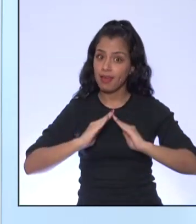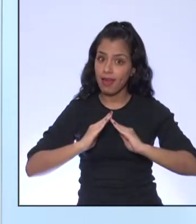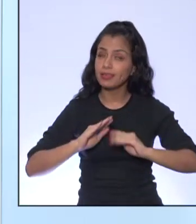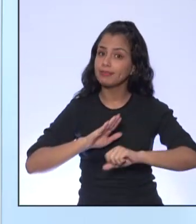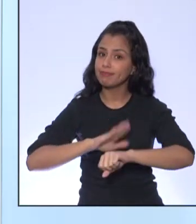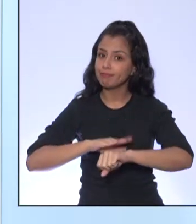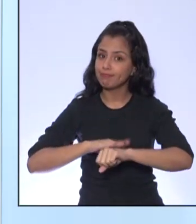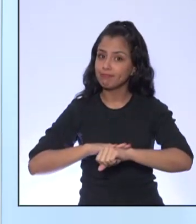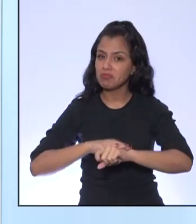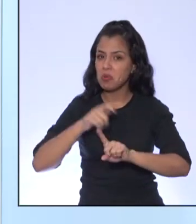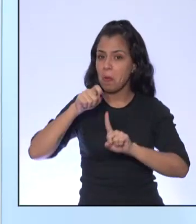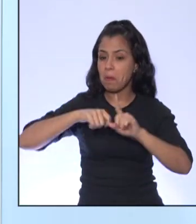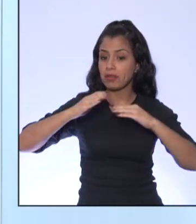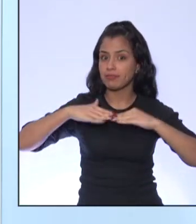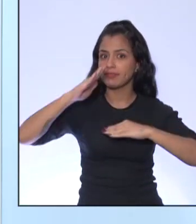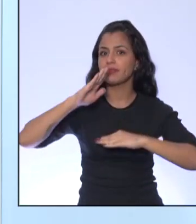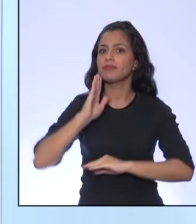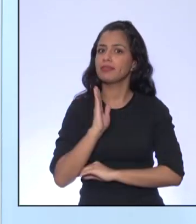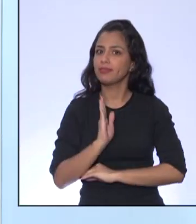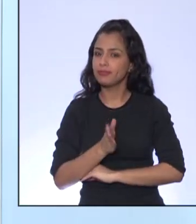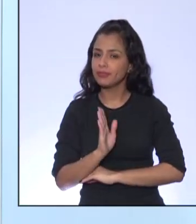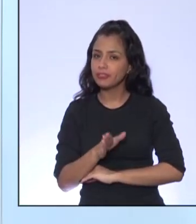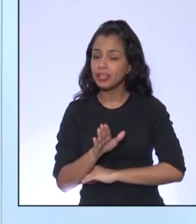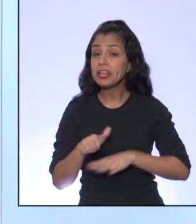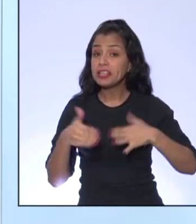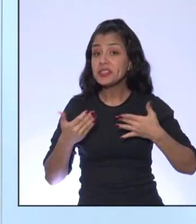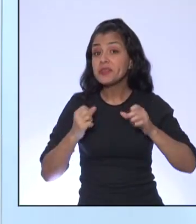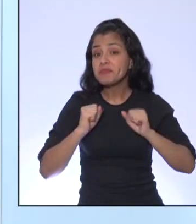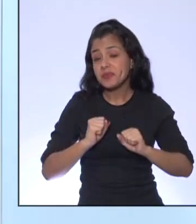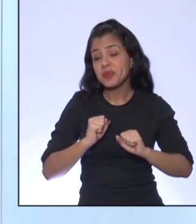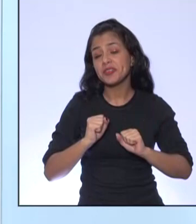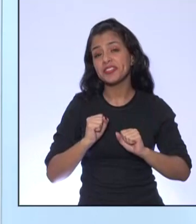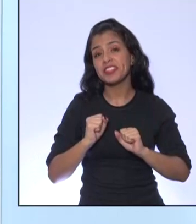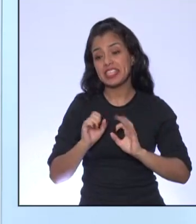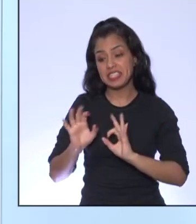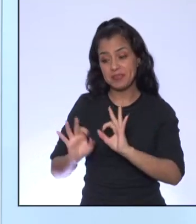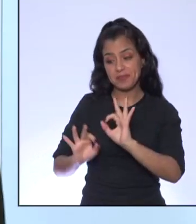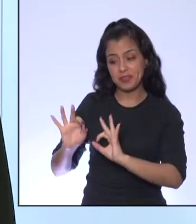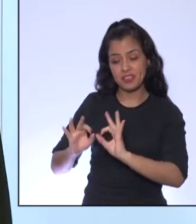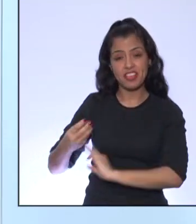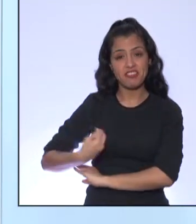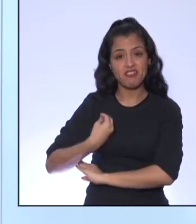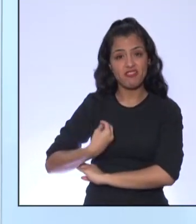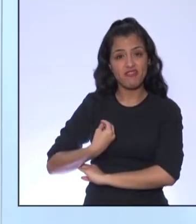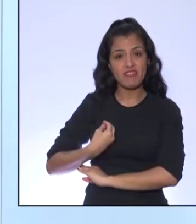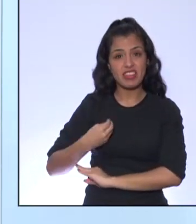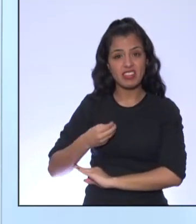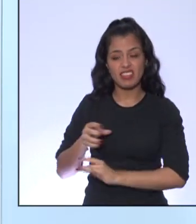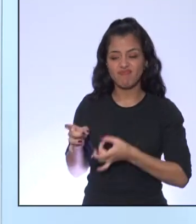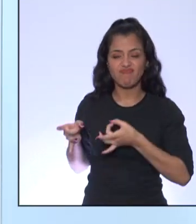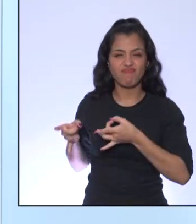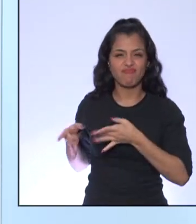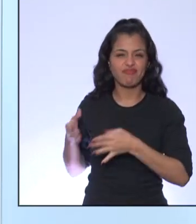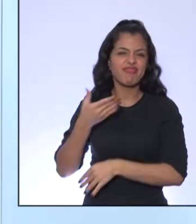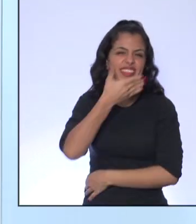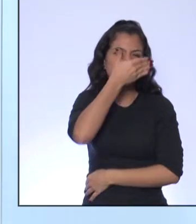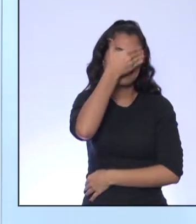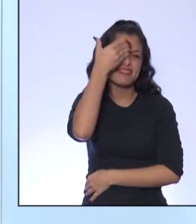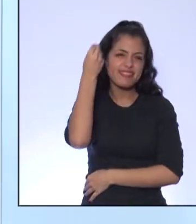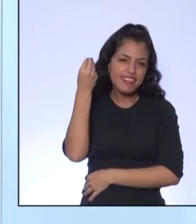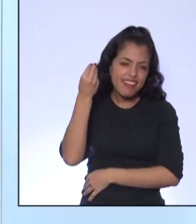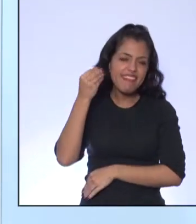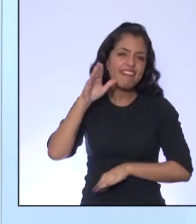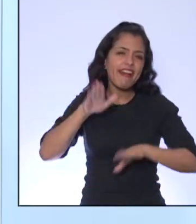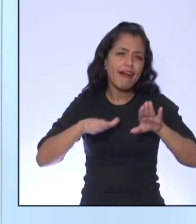mais de um mês. Então, pode ser que o nosso projeto de vida tenha ficado um pouco esquecido, que a gente não lembre muito bem